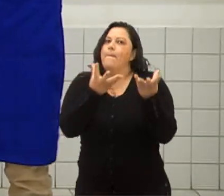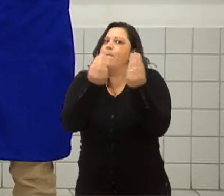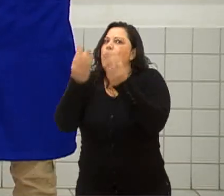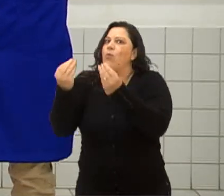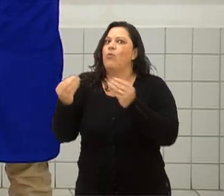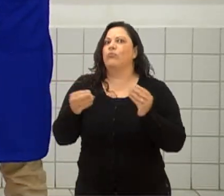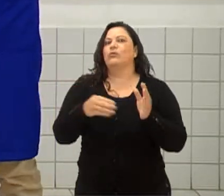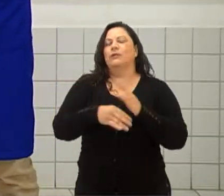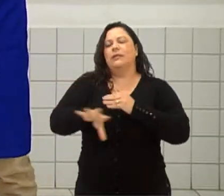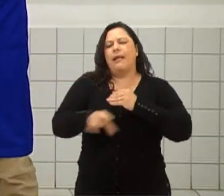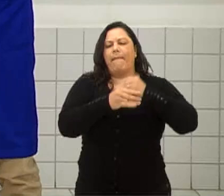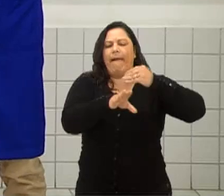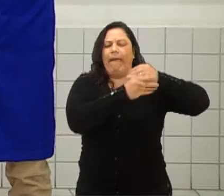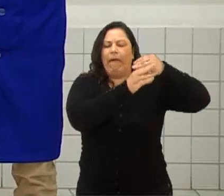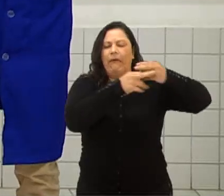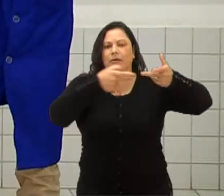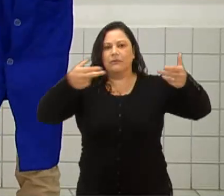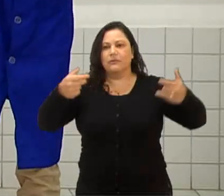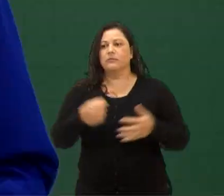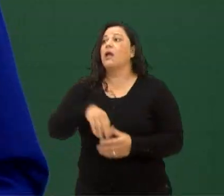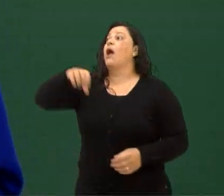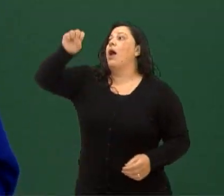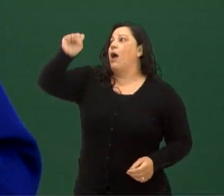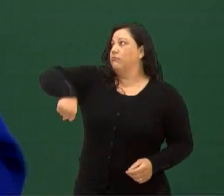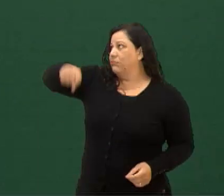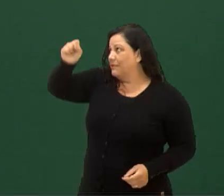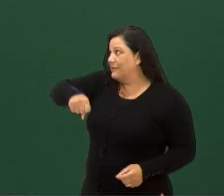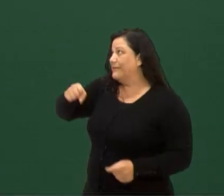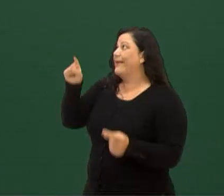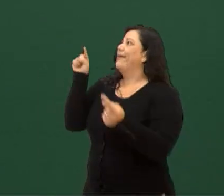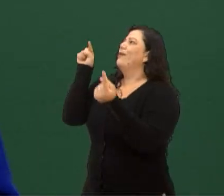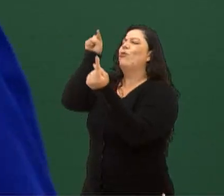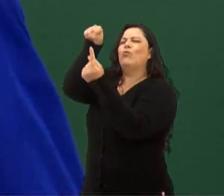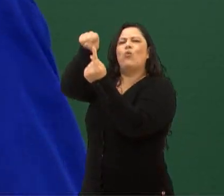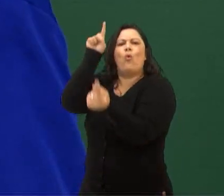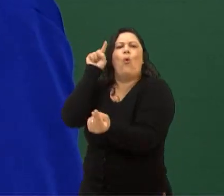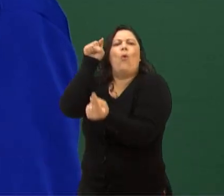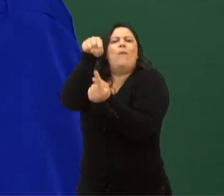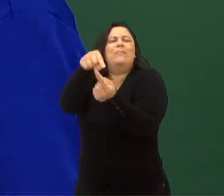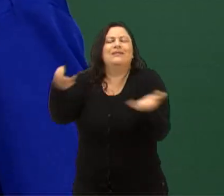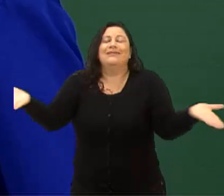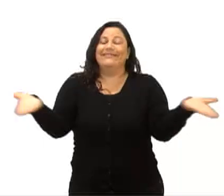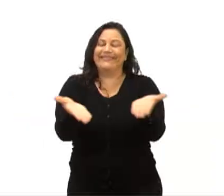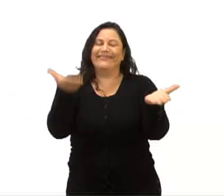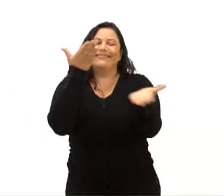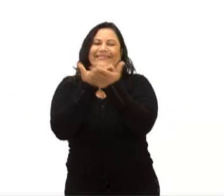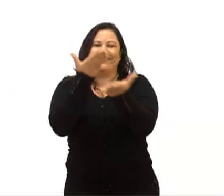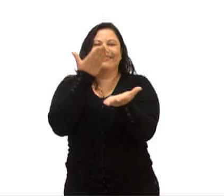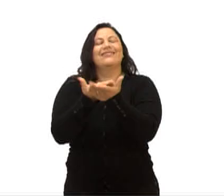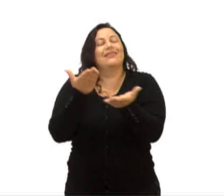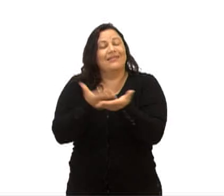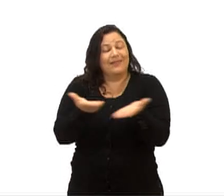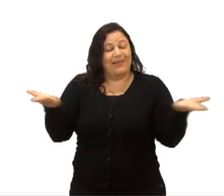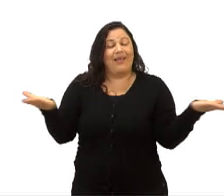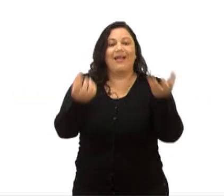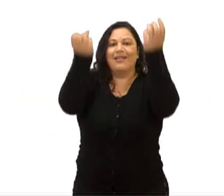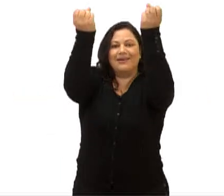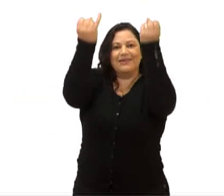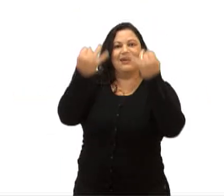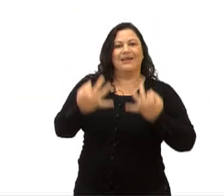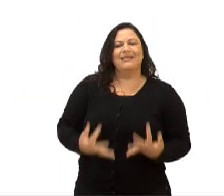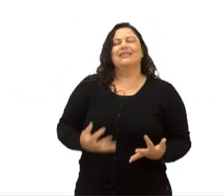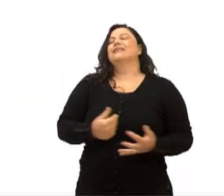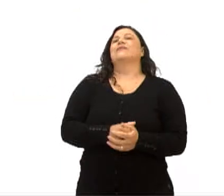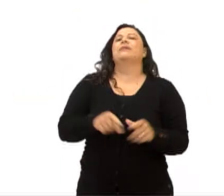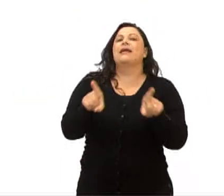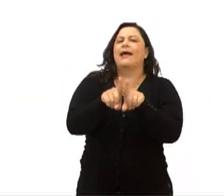gente tem, portanto, galera, objetivos a serem atingidos nessa aula, né? Então já quero dizer aí pro Herman